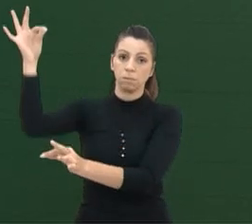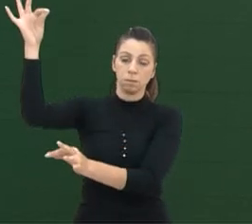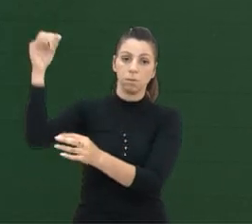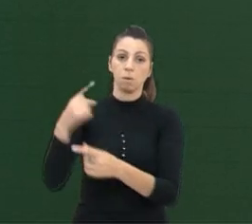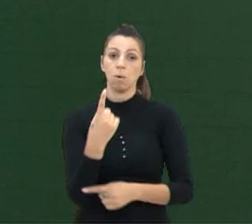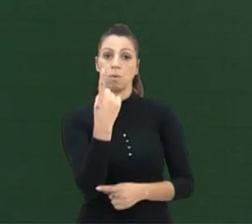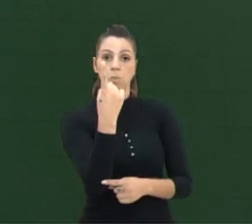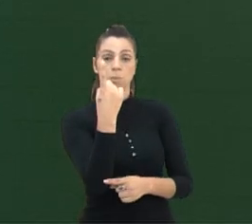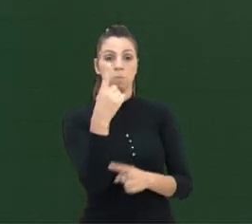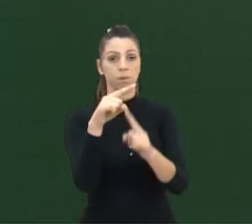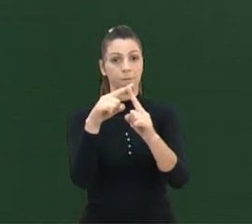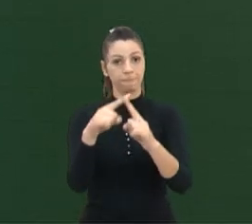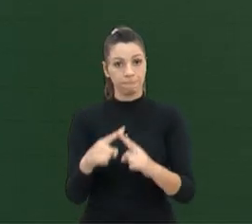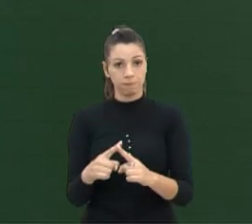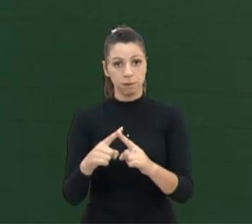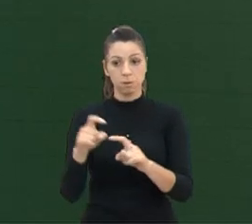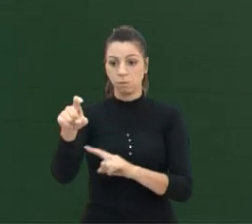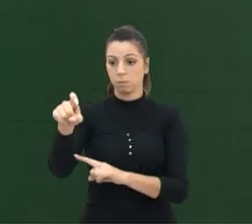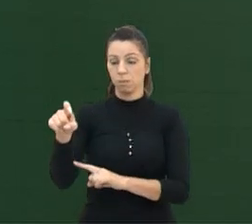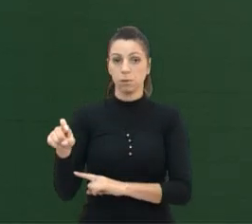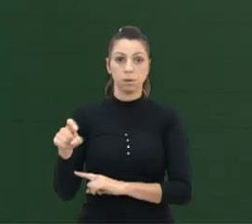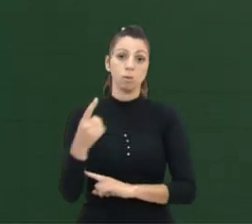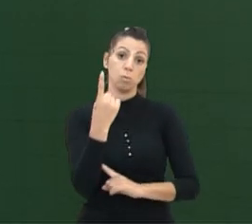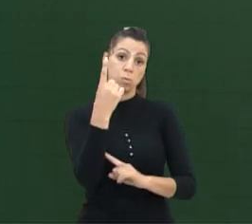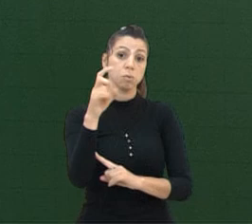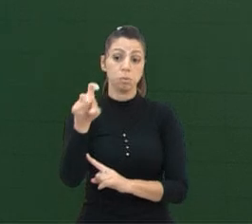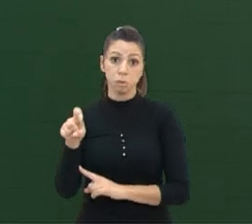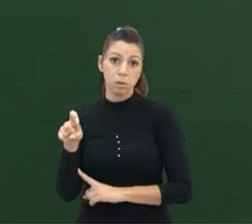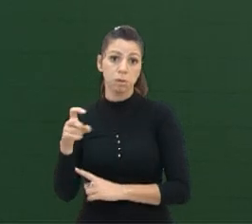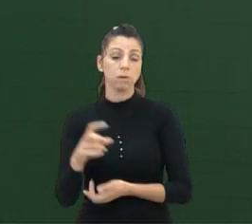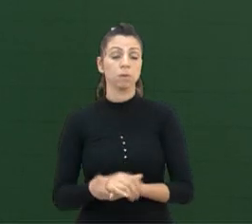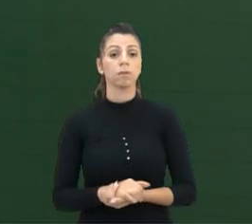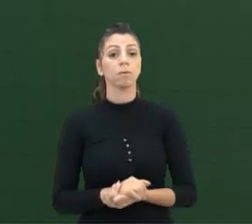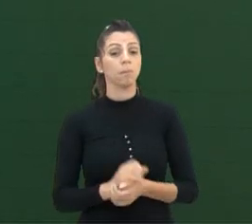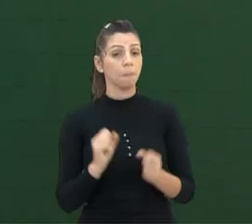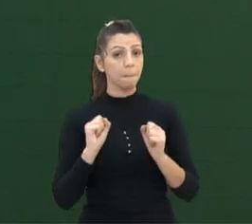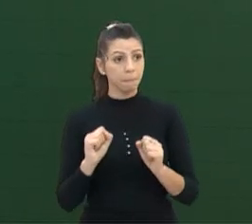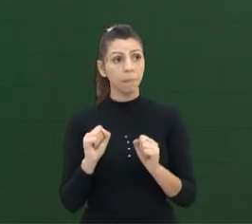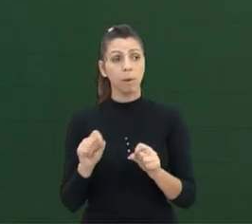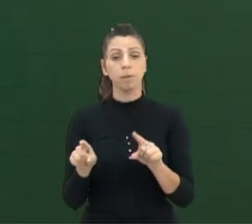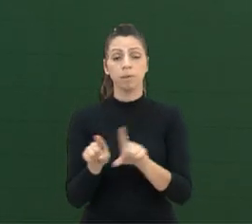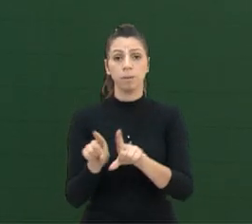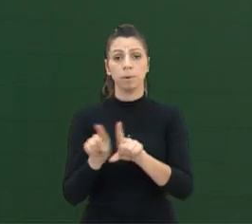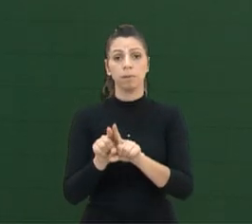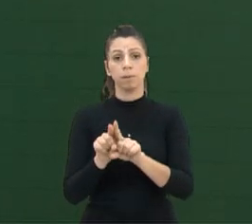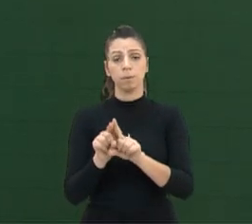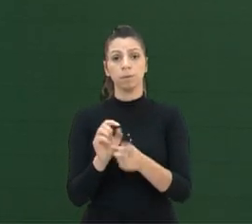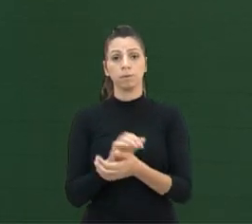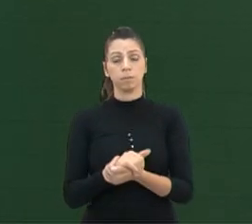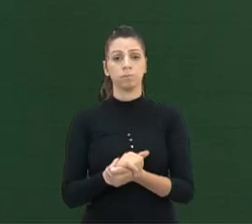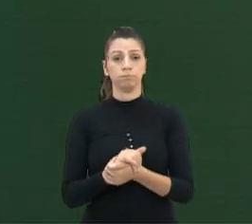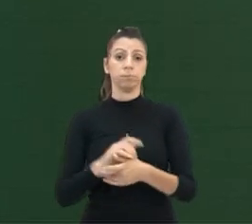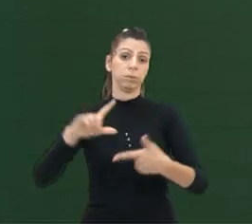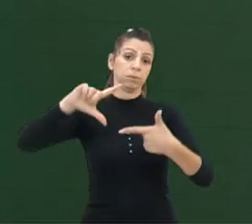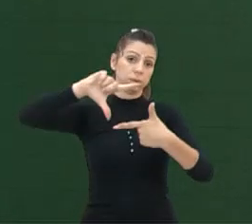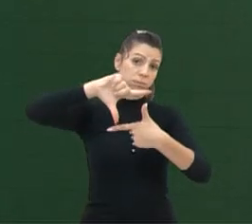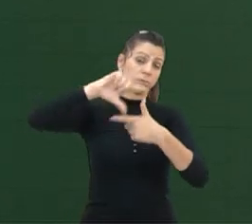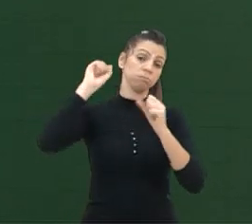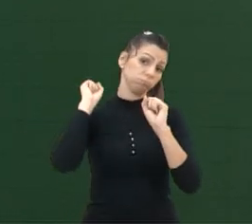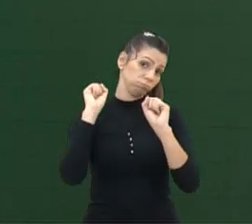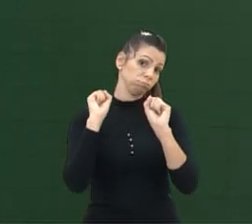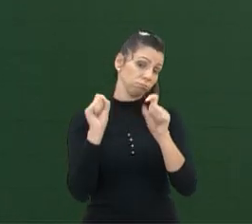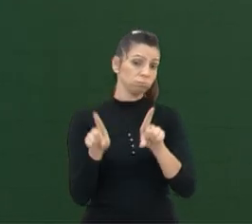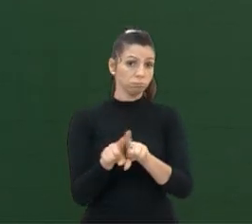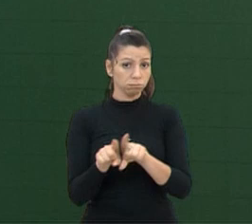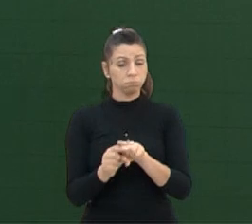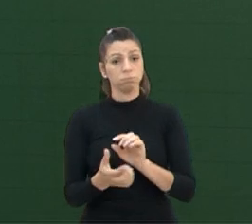vez o x, um x. Então, o x pode ser aquele segmento e também pode ser encarado como um retângulo? Também. Por